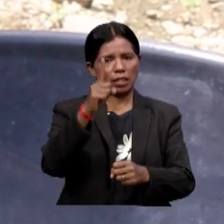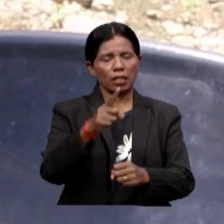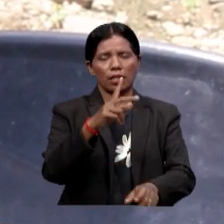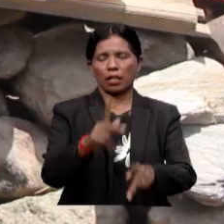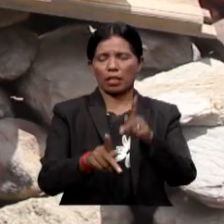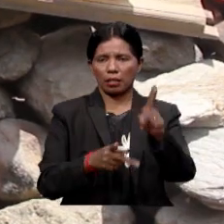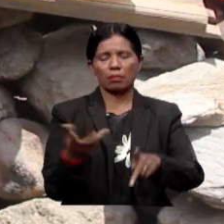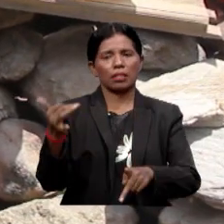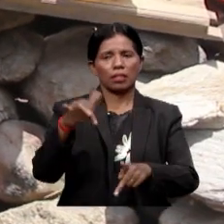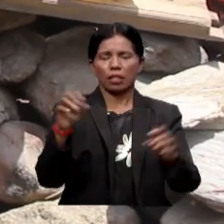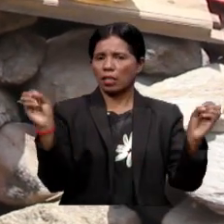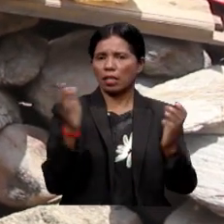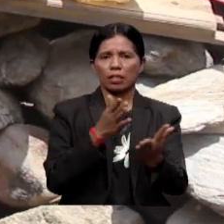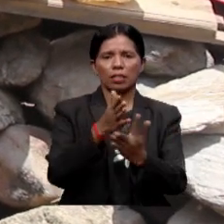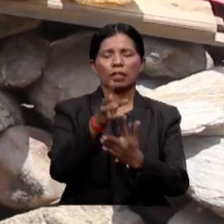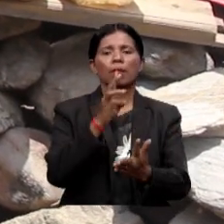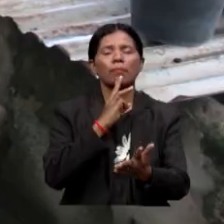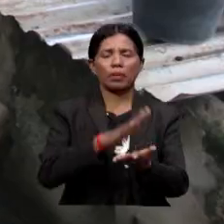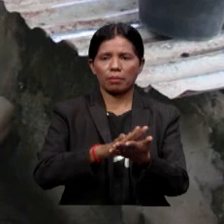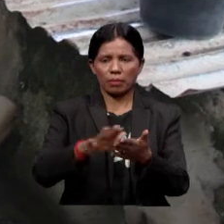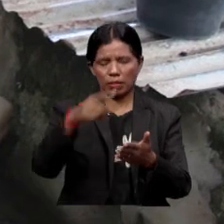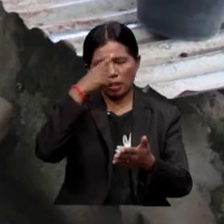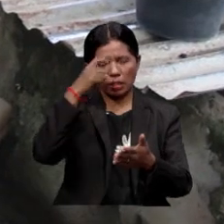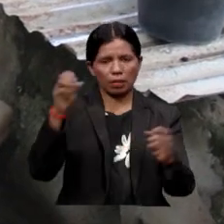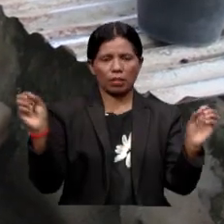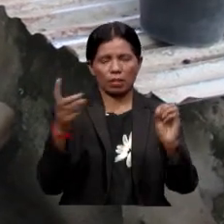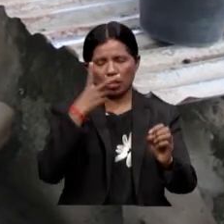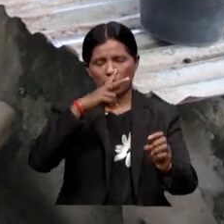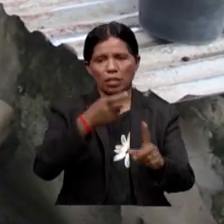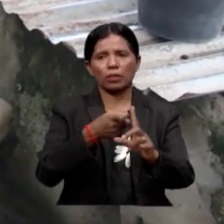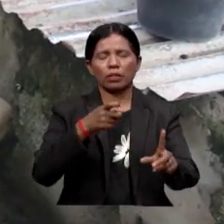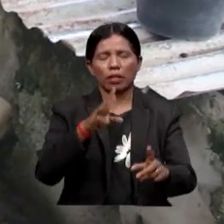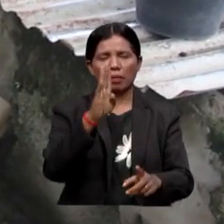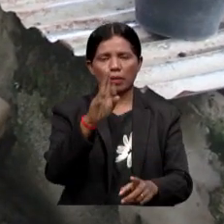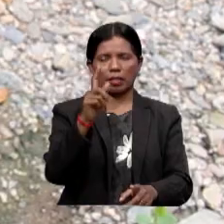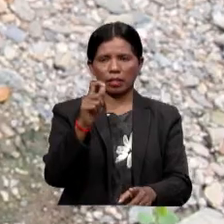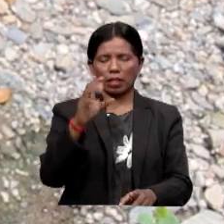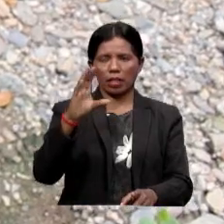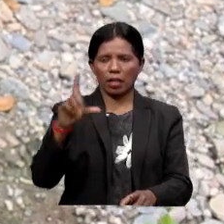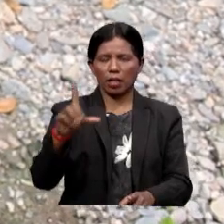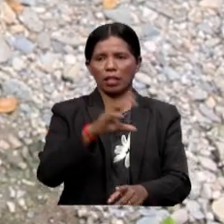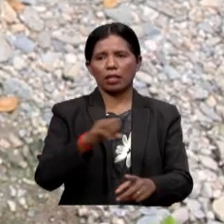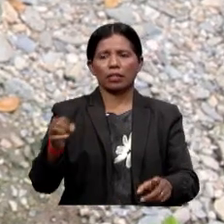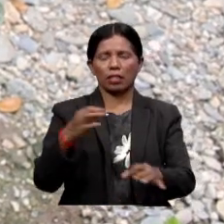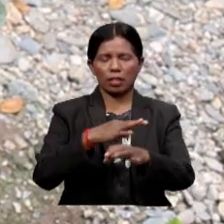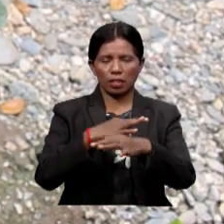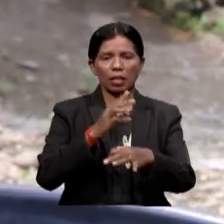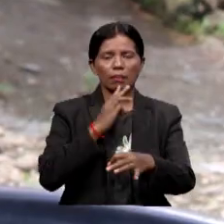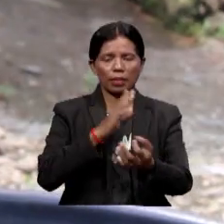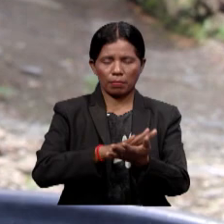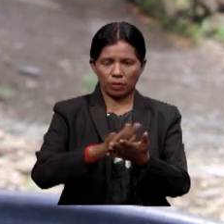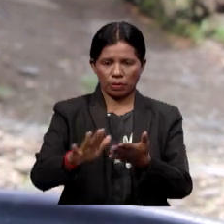comunidade sira la sesu babemos, tamba falta controla husi parte BTLP, e a canalização bemos ba